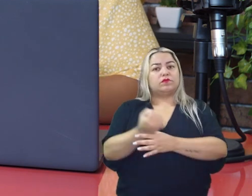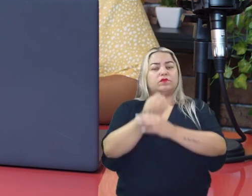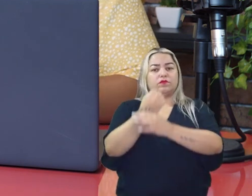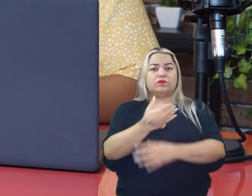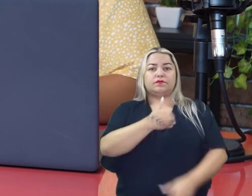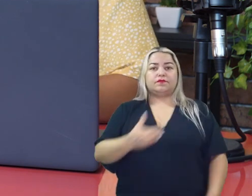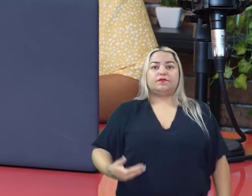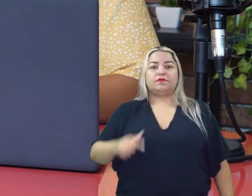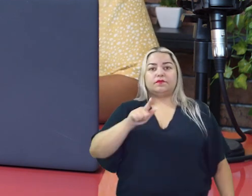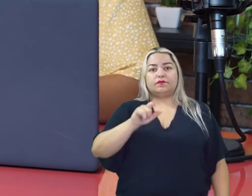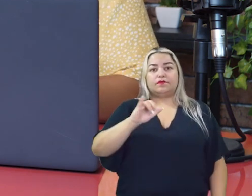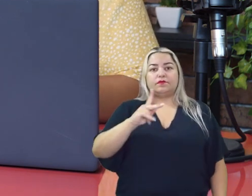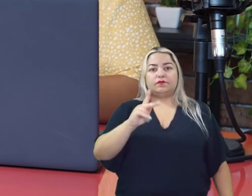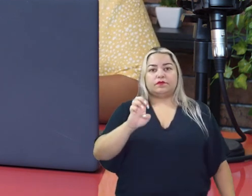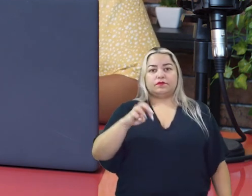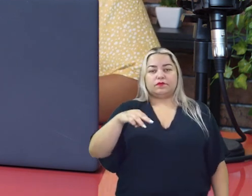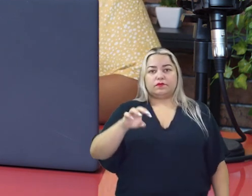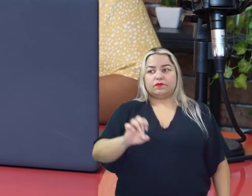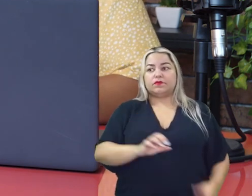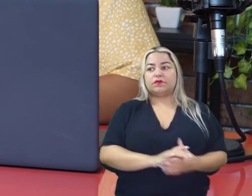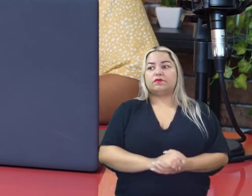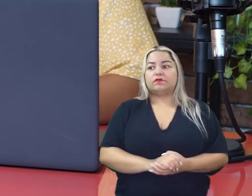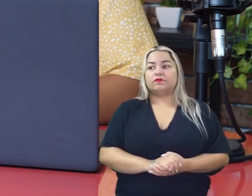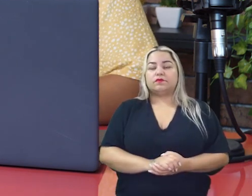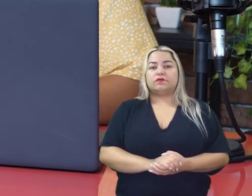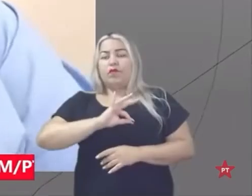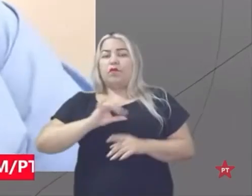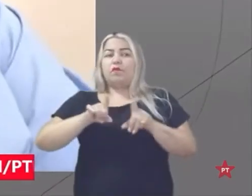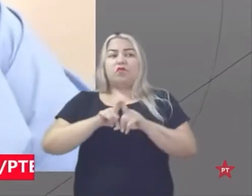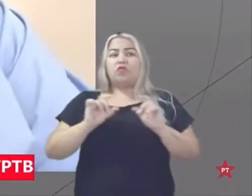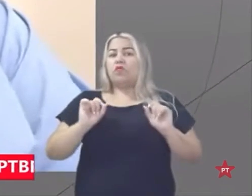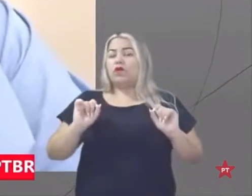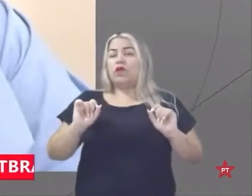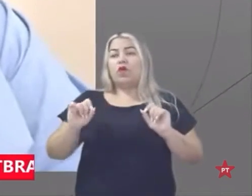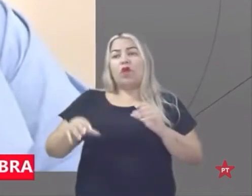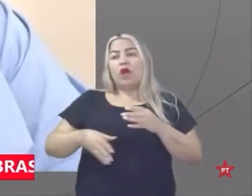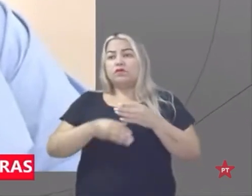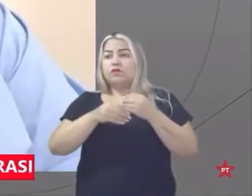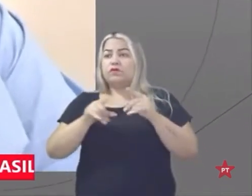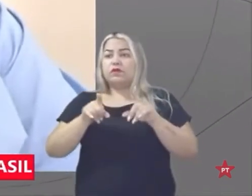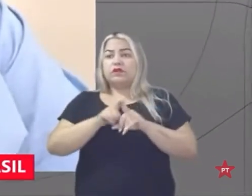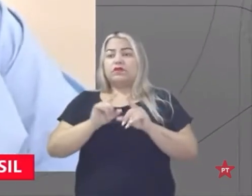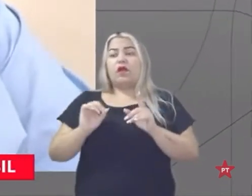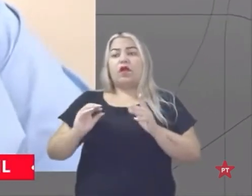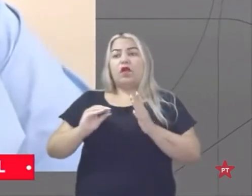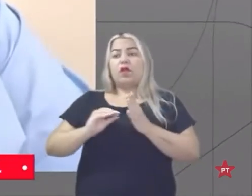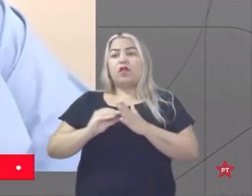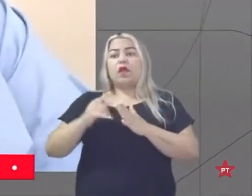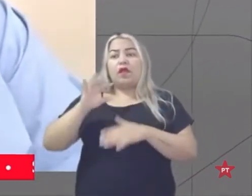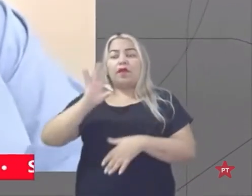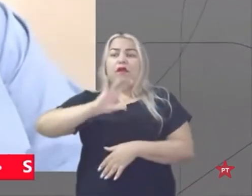pelo secretário de Segurança Pública, Guilherme Derrite. Eu atribuo essa truculência da polícia a